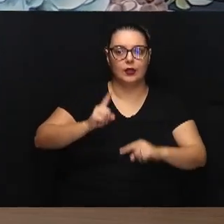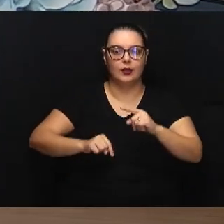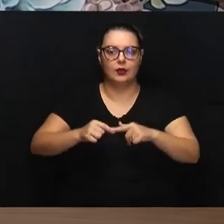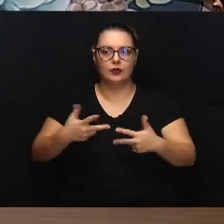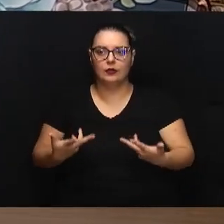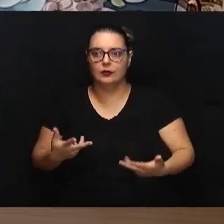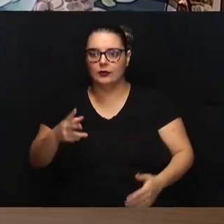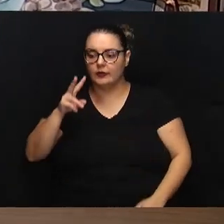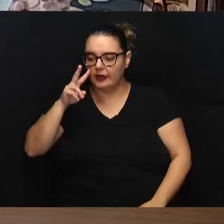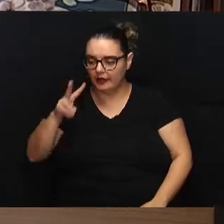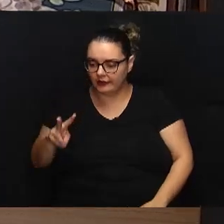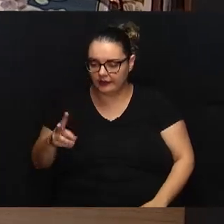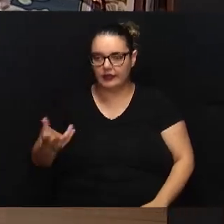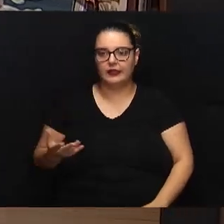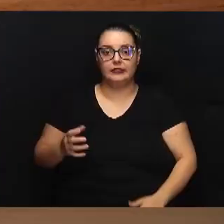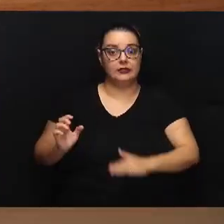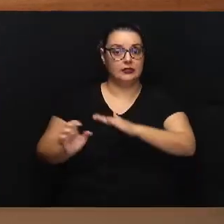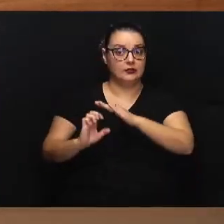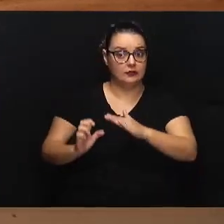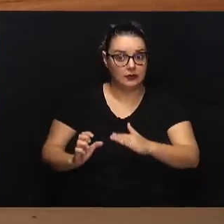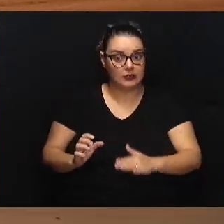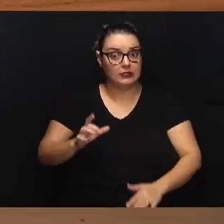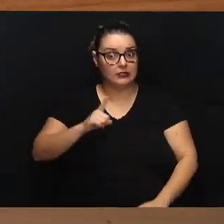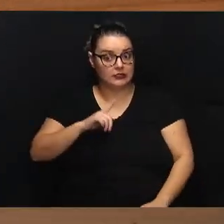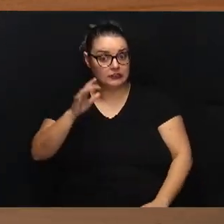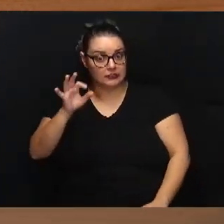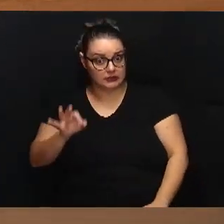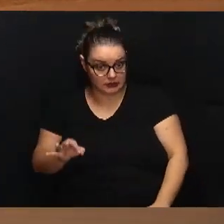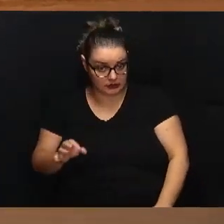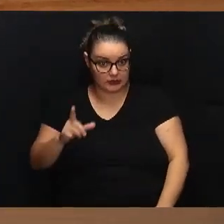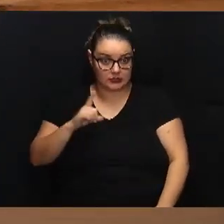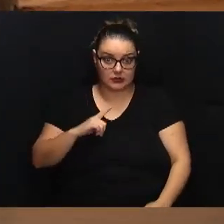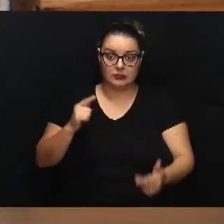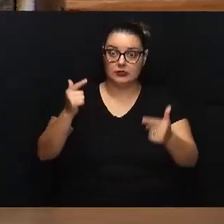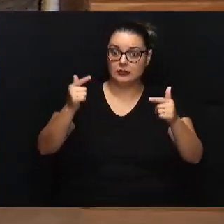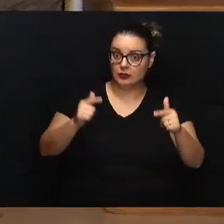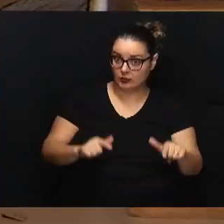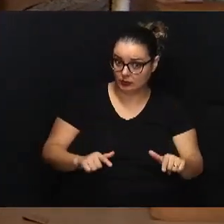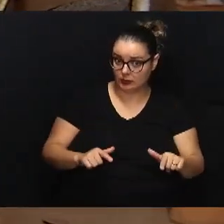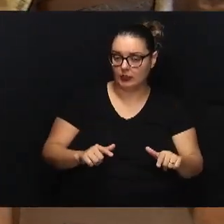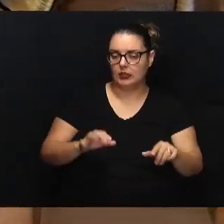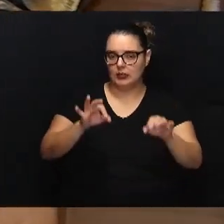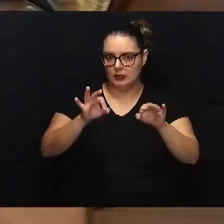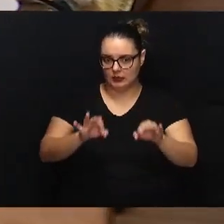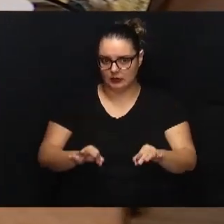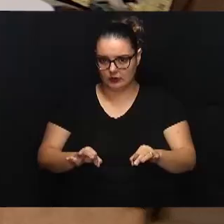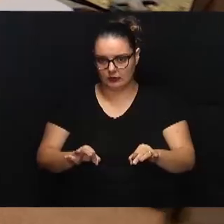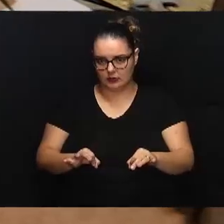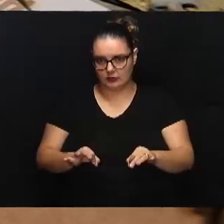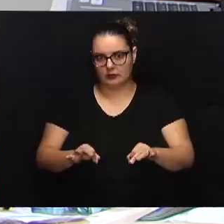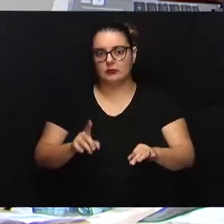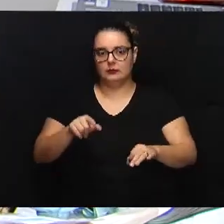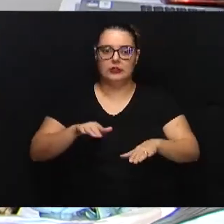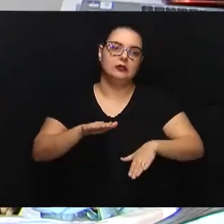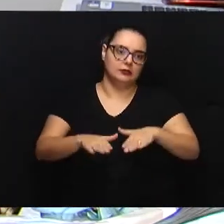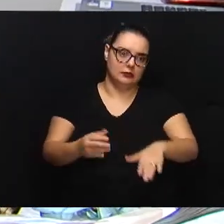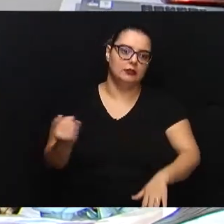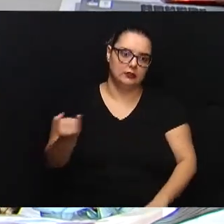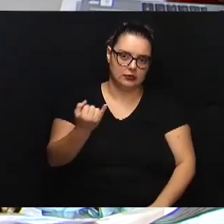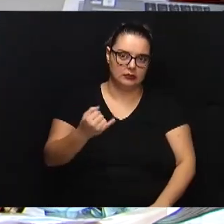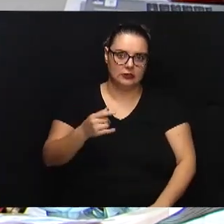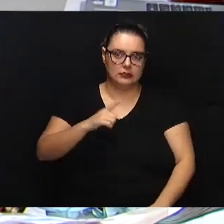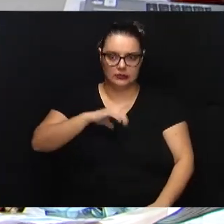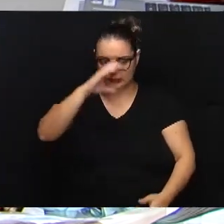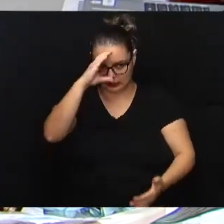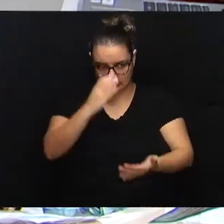Tem empresas que gostam de ter certeza que você tem um espaço físico, mas é um passo importante. Dá mais credibilidade? Dá